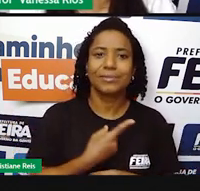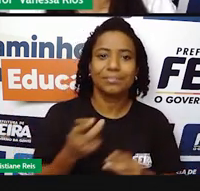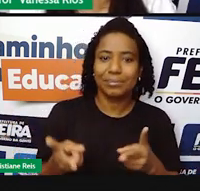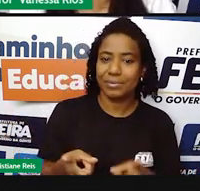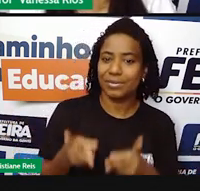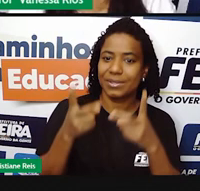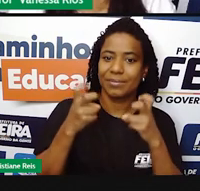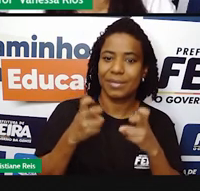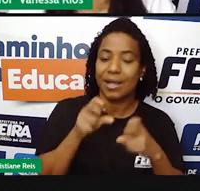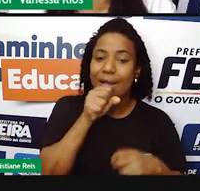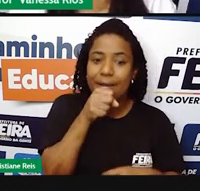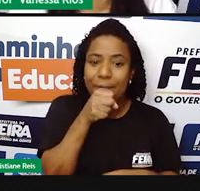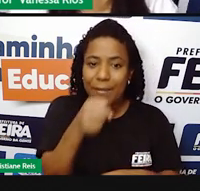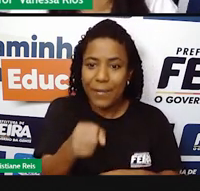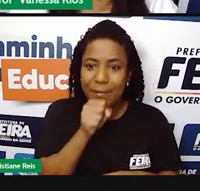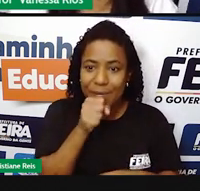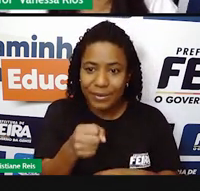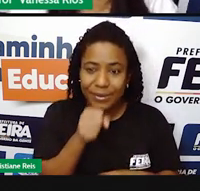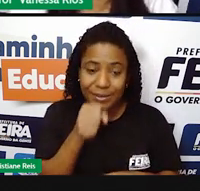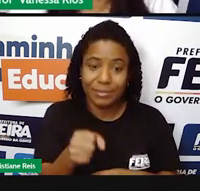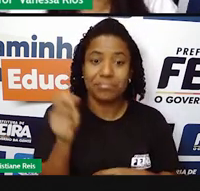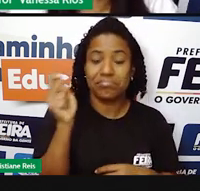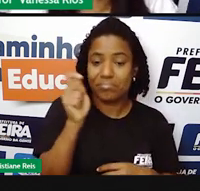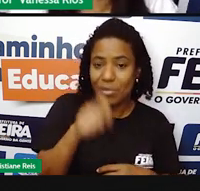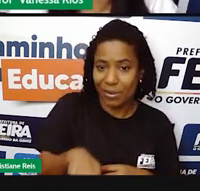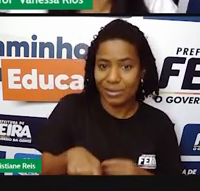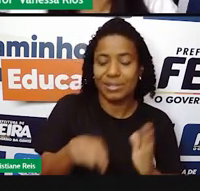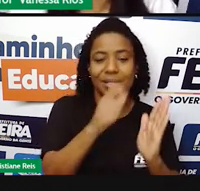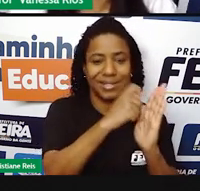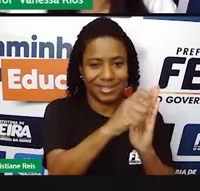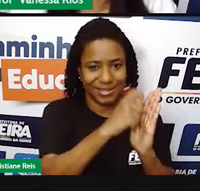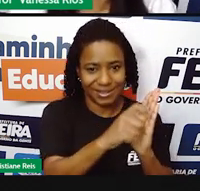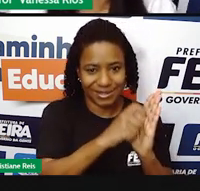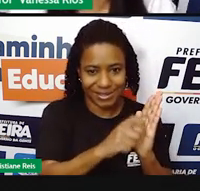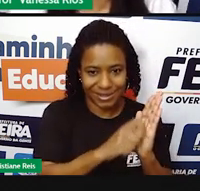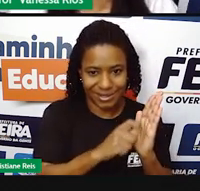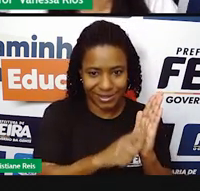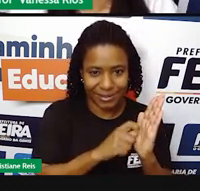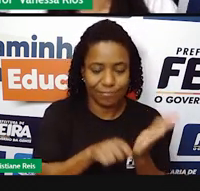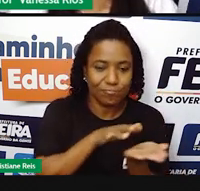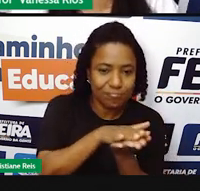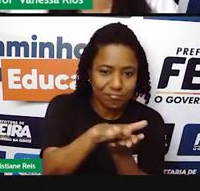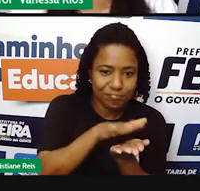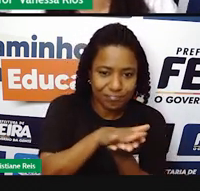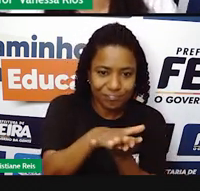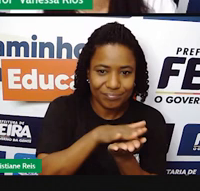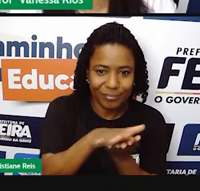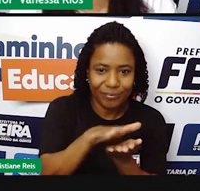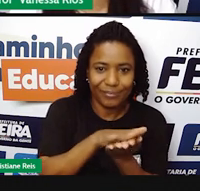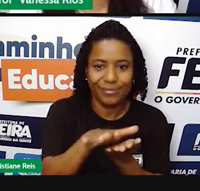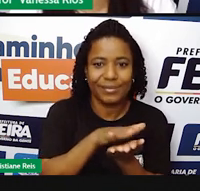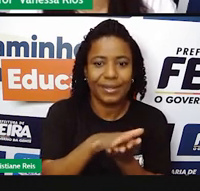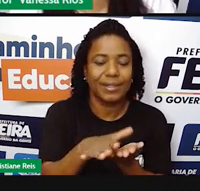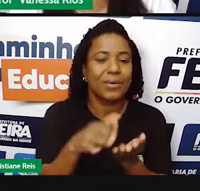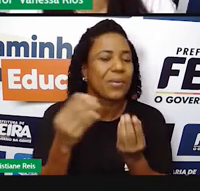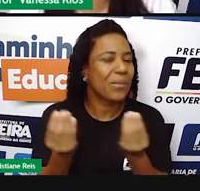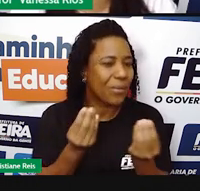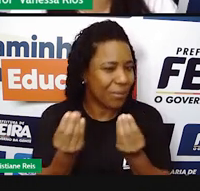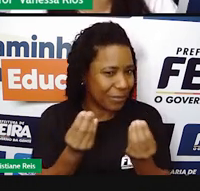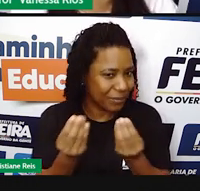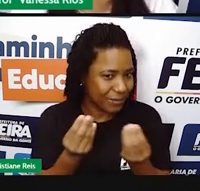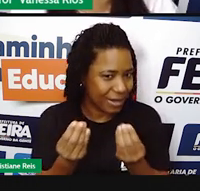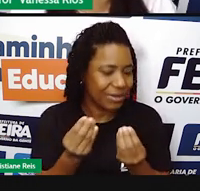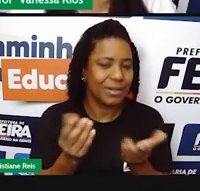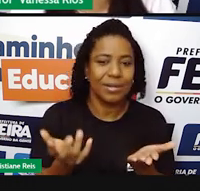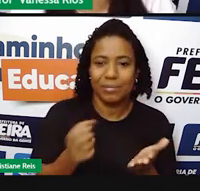pode aparecer de forma escrita, impressa, né, num texto, quando ela se apresenta em meio de comunicação